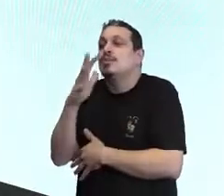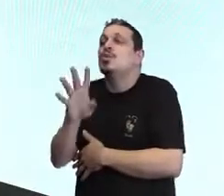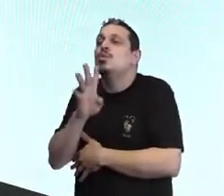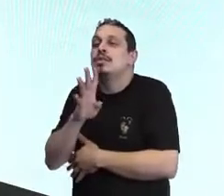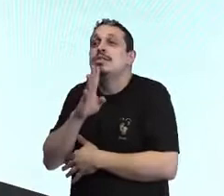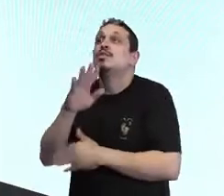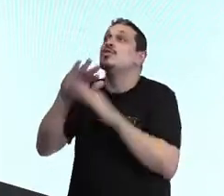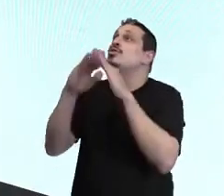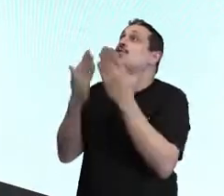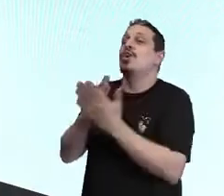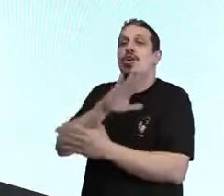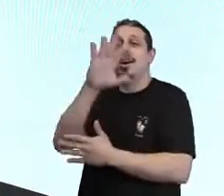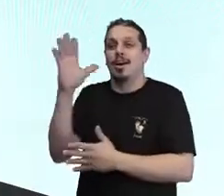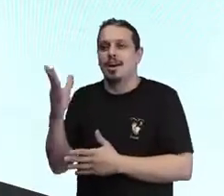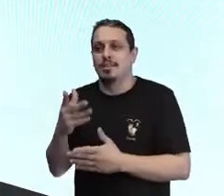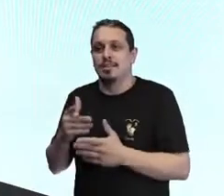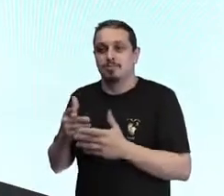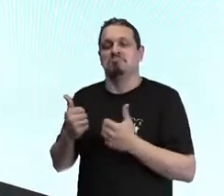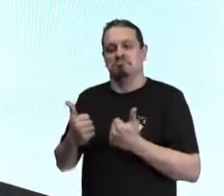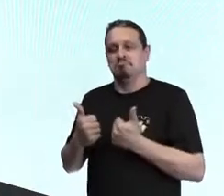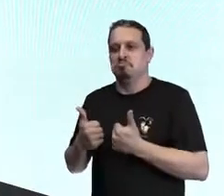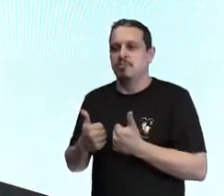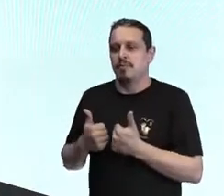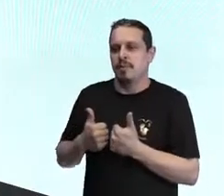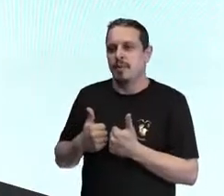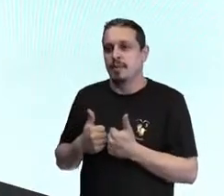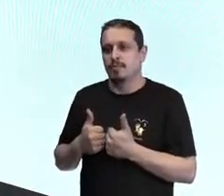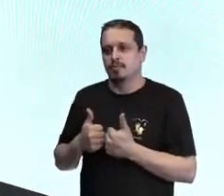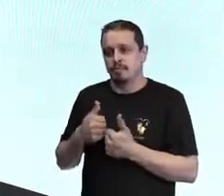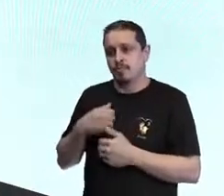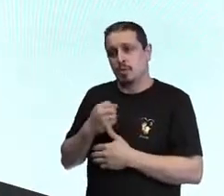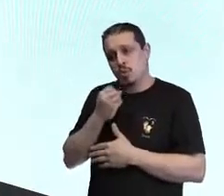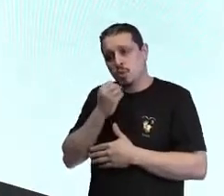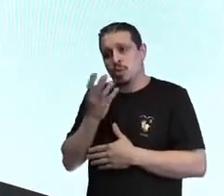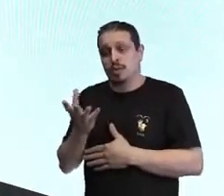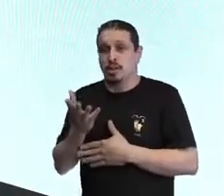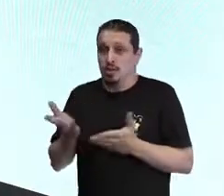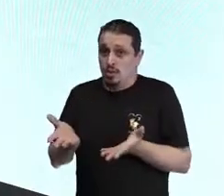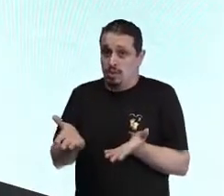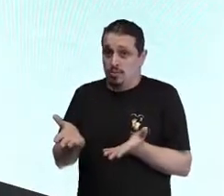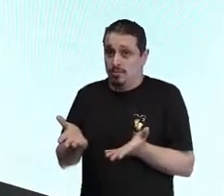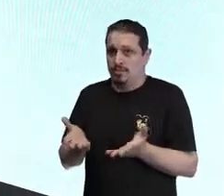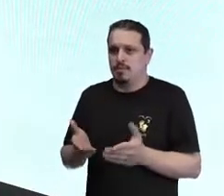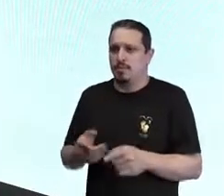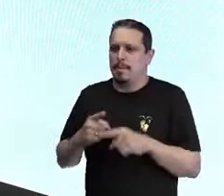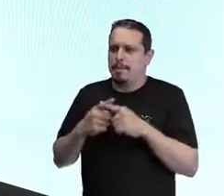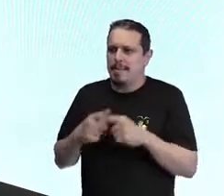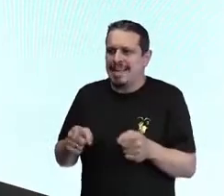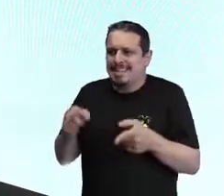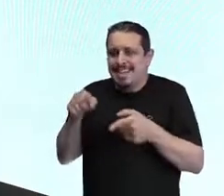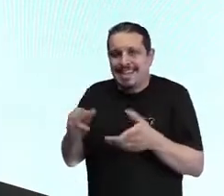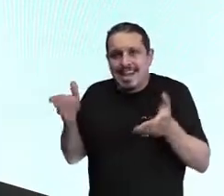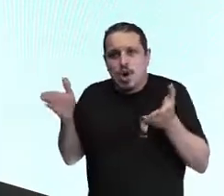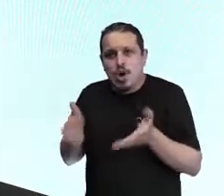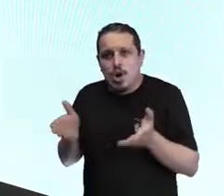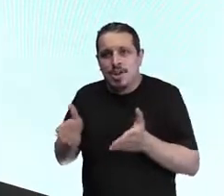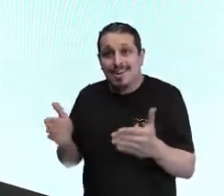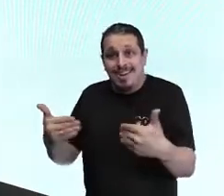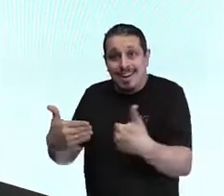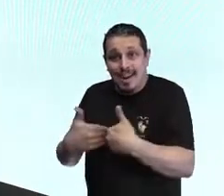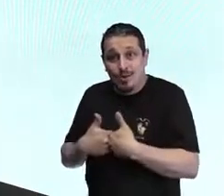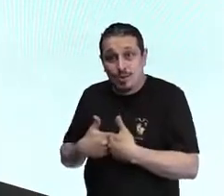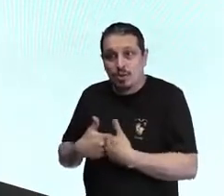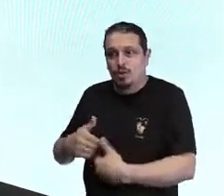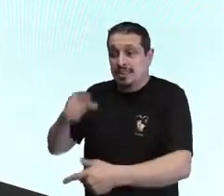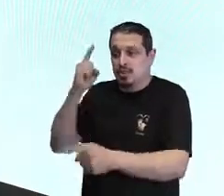pois é, porque ele acabou, eu fui fazer meio que um desabafo, assim, né? Ele acabou de ter o diagnóstico de autismo. Então a gente está... O quê,